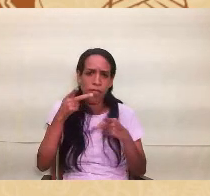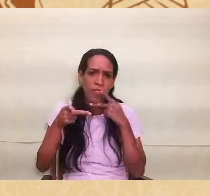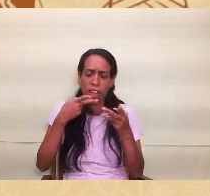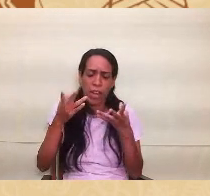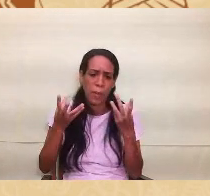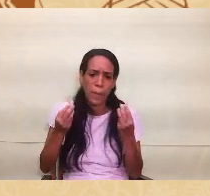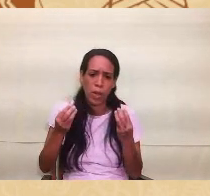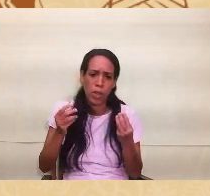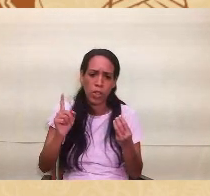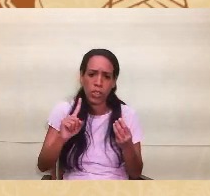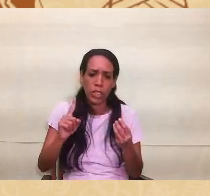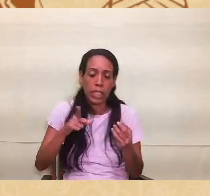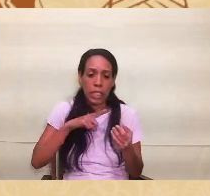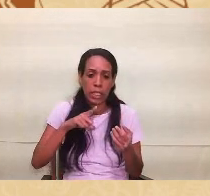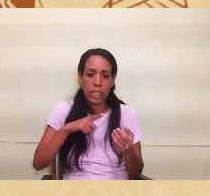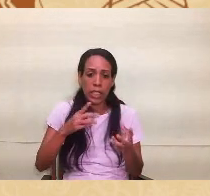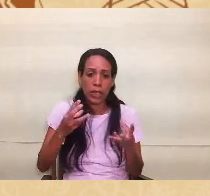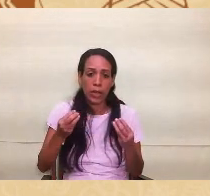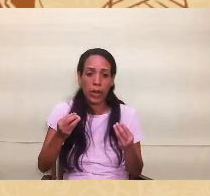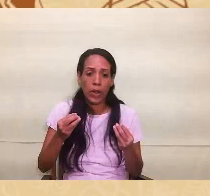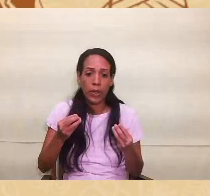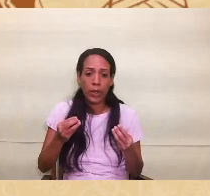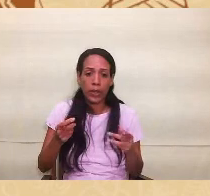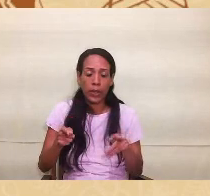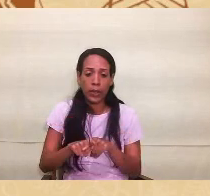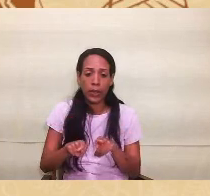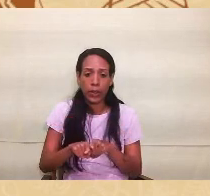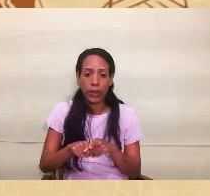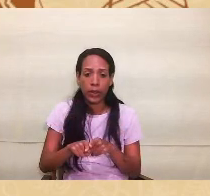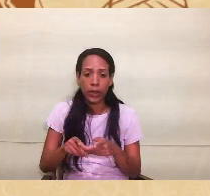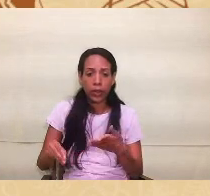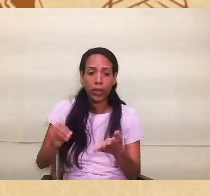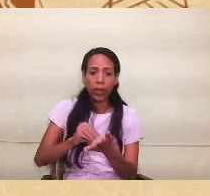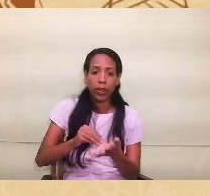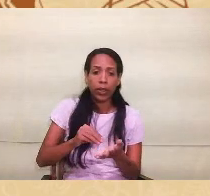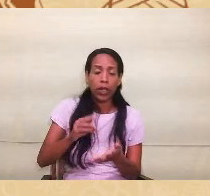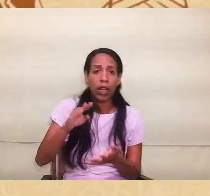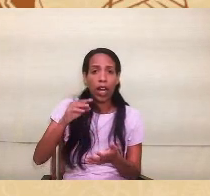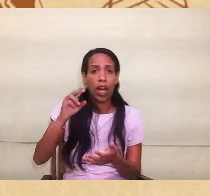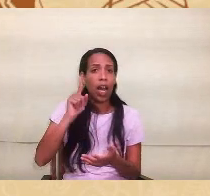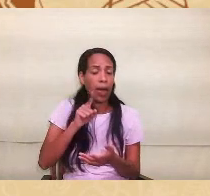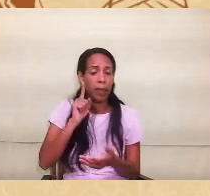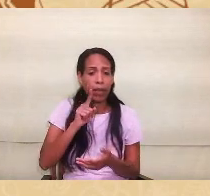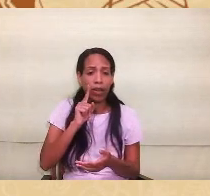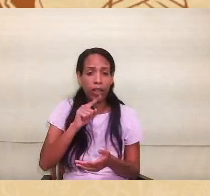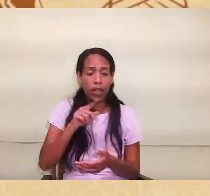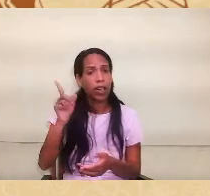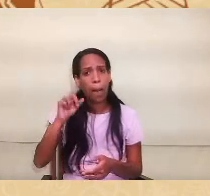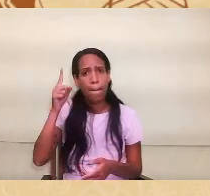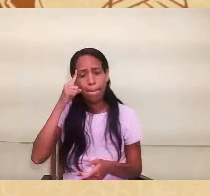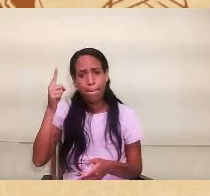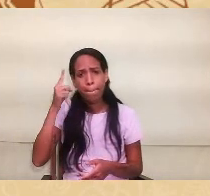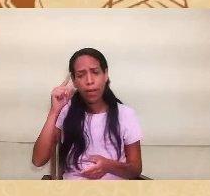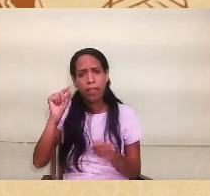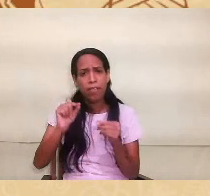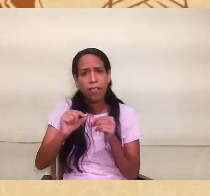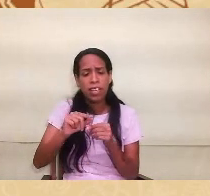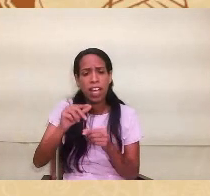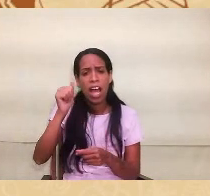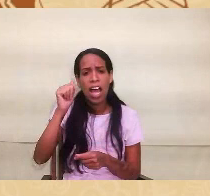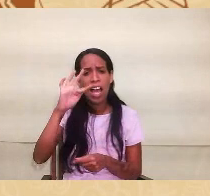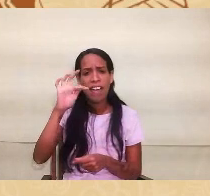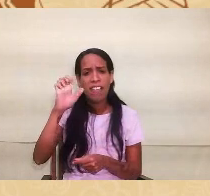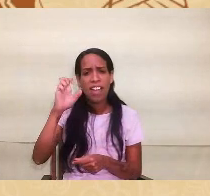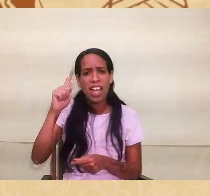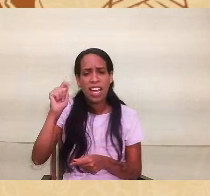mas não tem como você conversar com o governo Biden norte-americano sem pensar no que eles fazem no Afeganistão, entendeu?